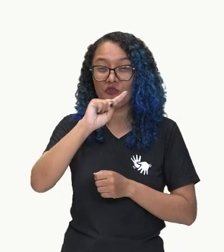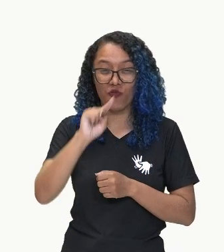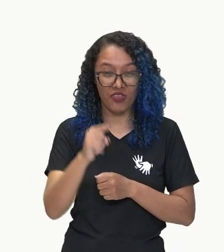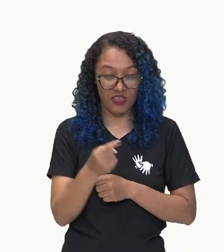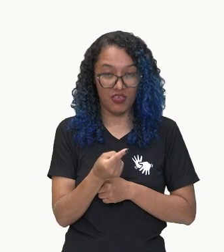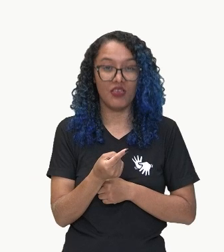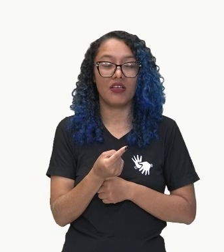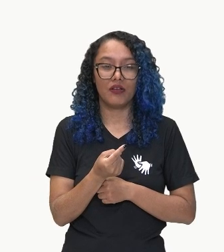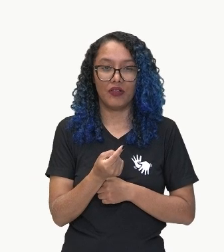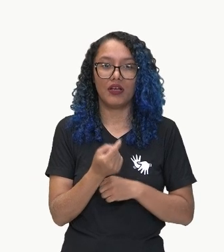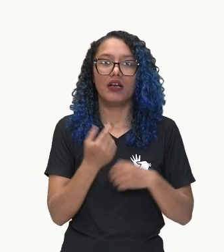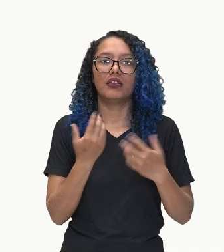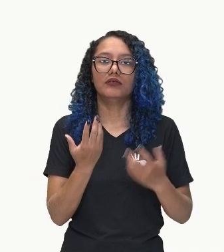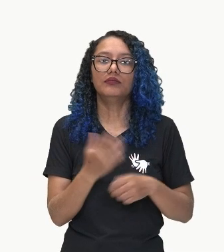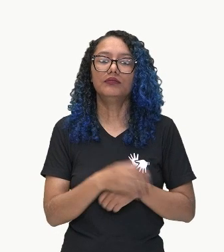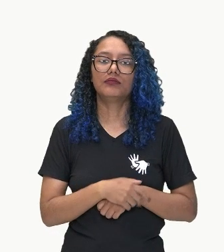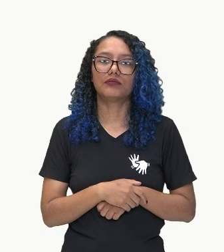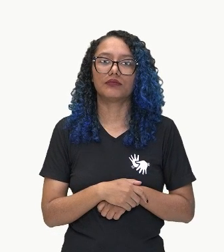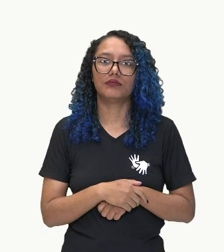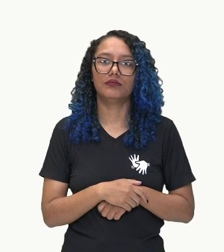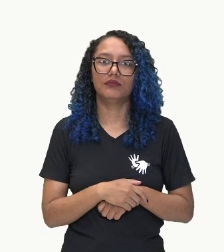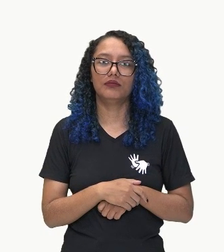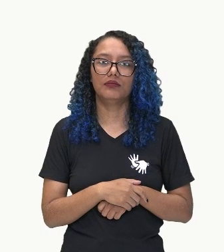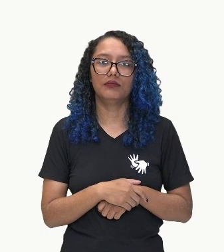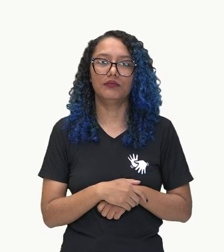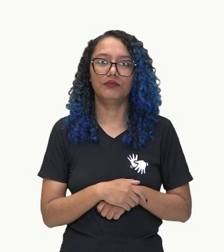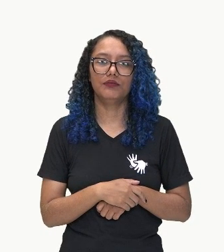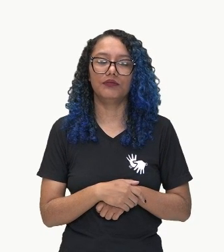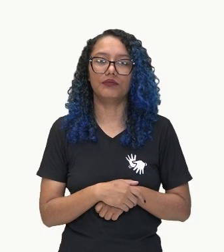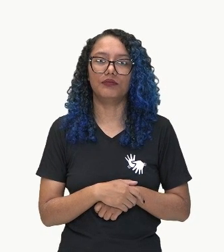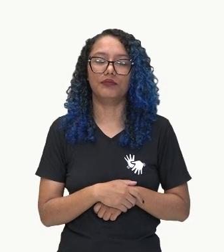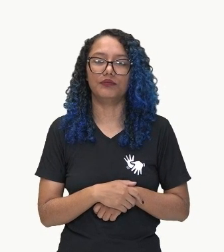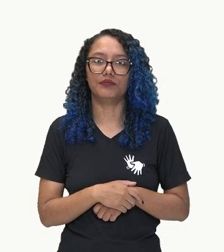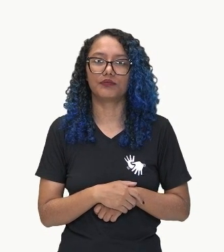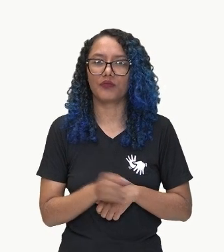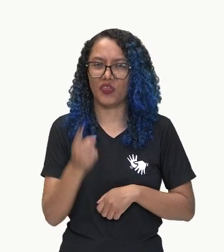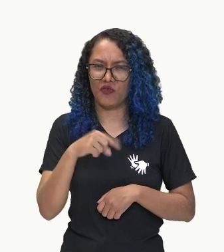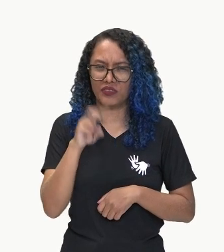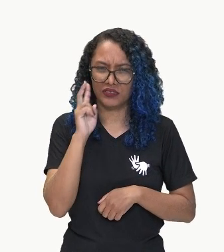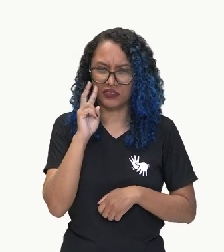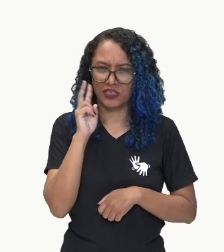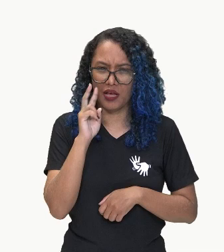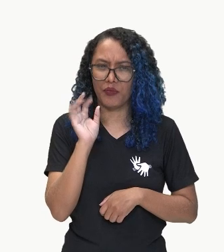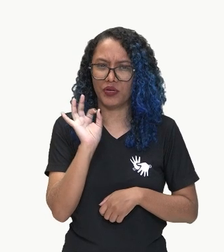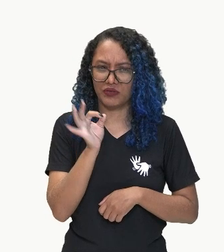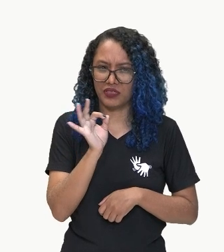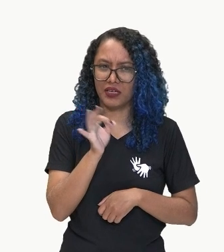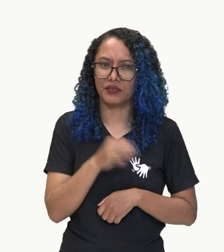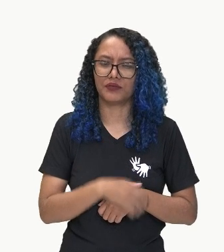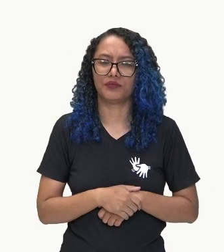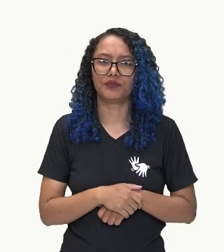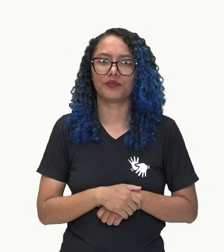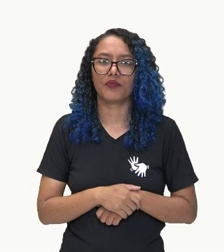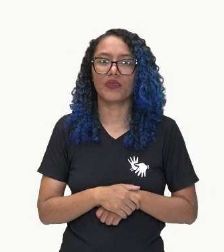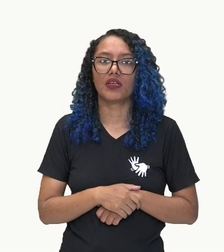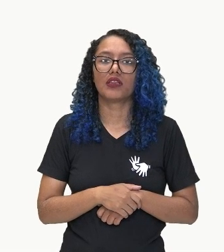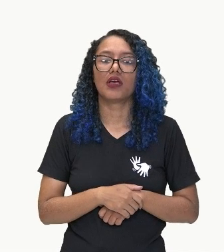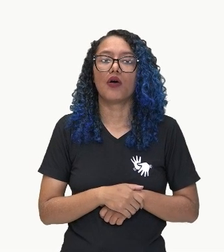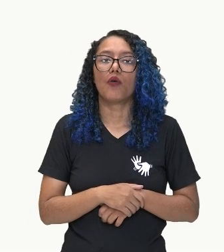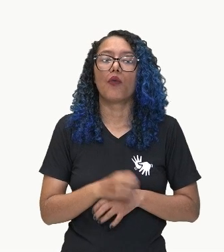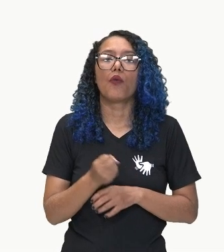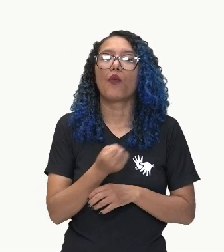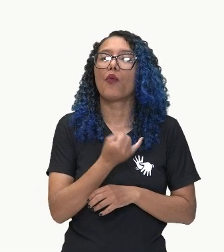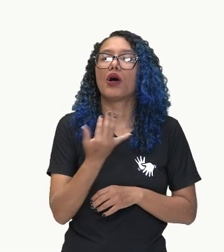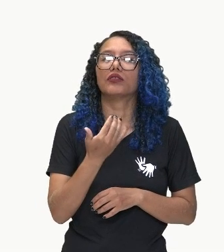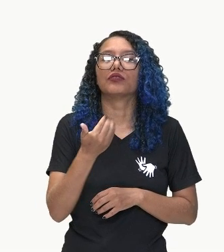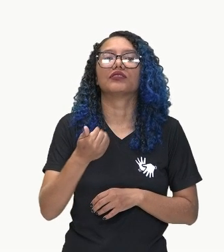que vai representar a parte do dinheiro que João recebeu será, você lembra que era 100 reais e